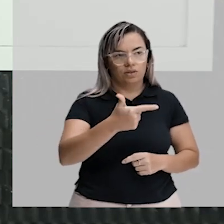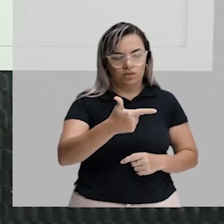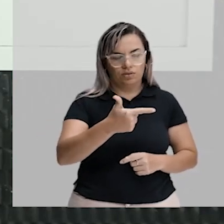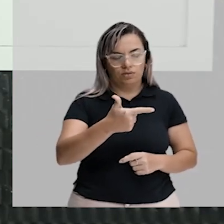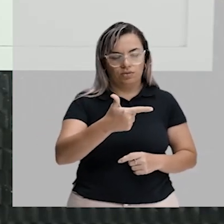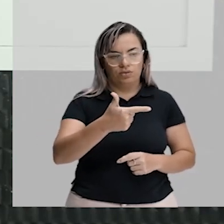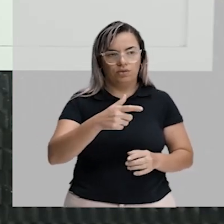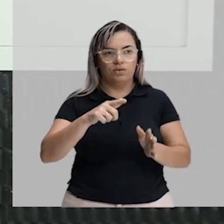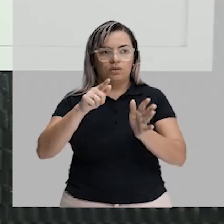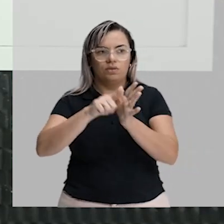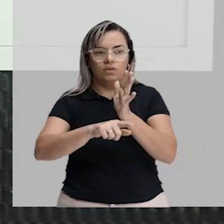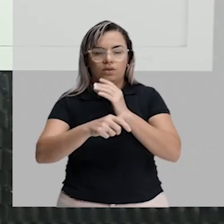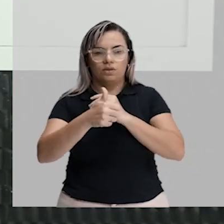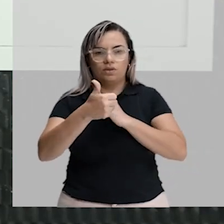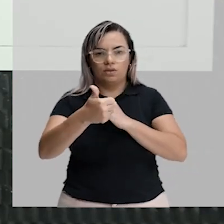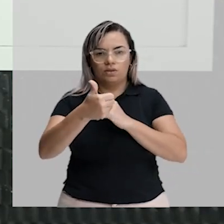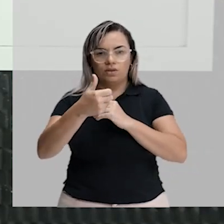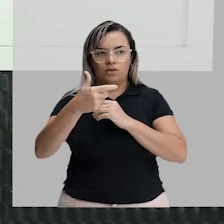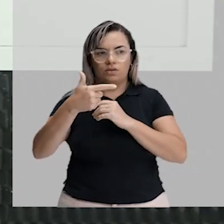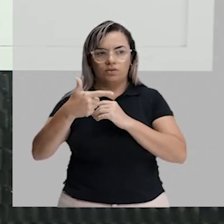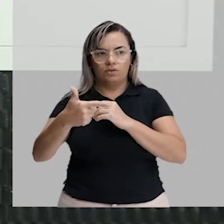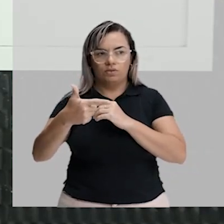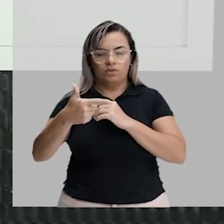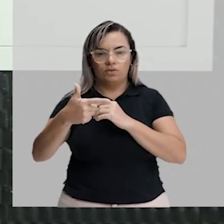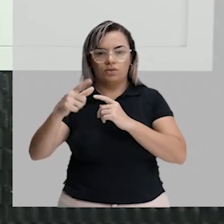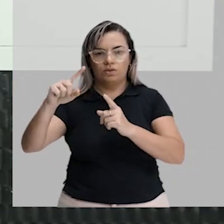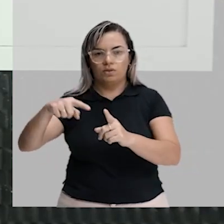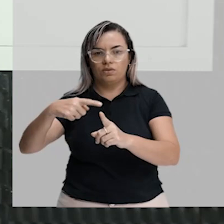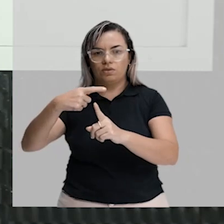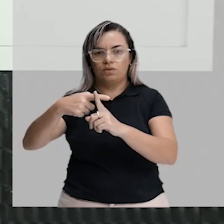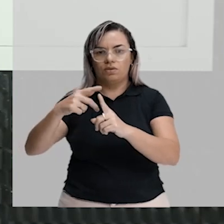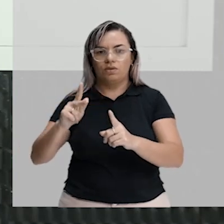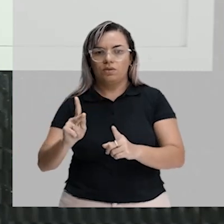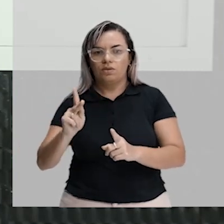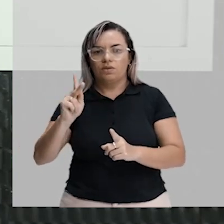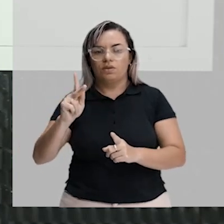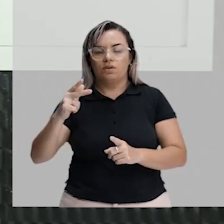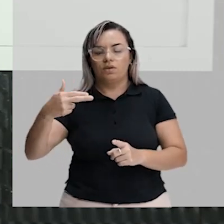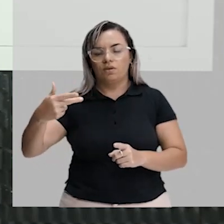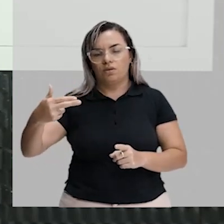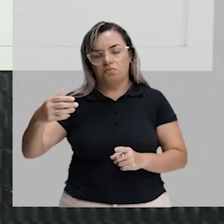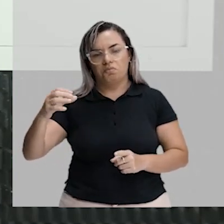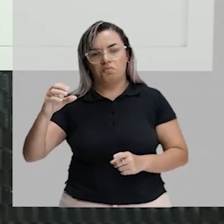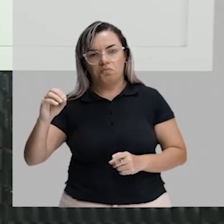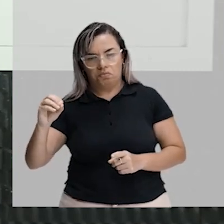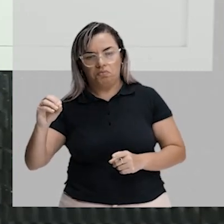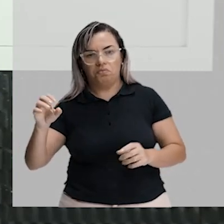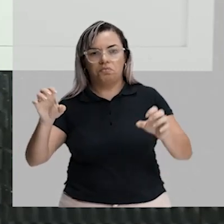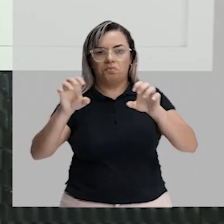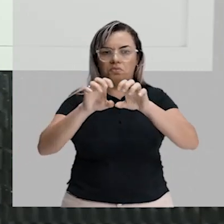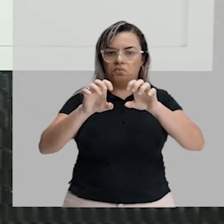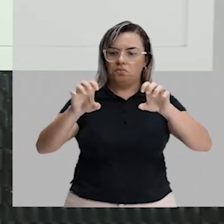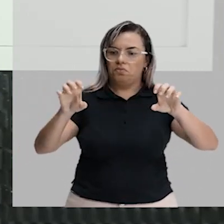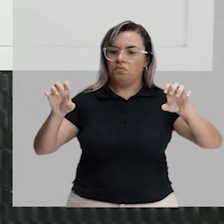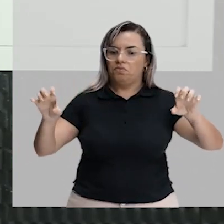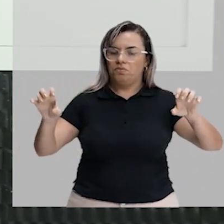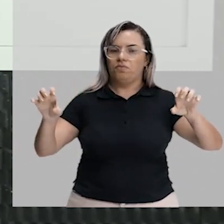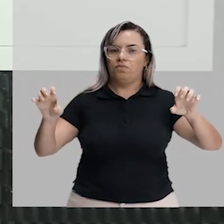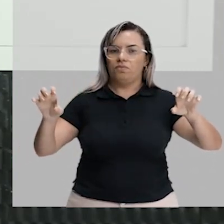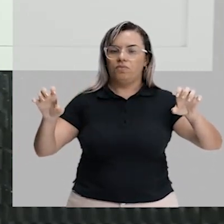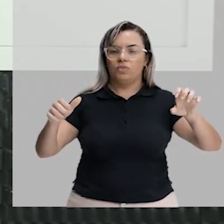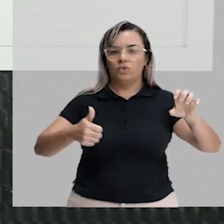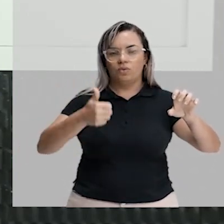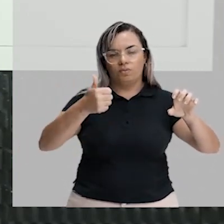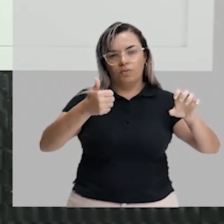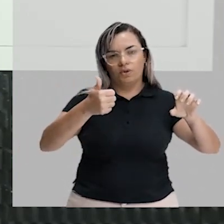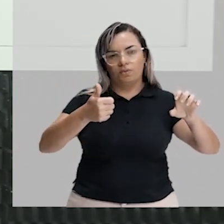mais k, igual a 0. Tá? Uma equaçãozinha do primeiro grau, manda esse menos 12 para lá